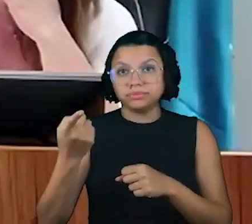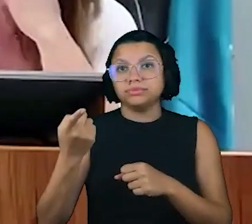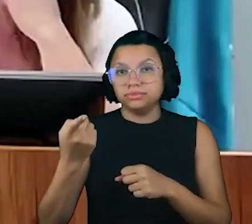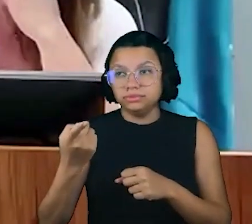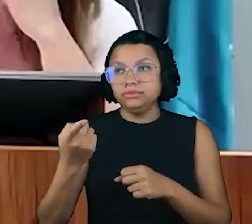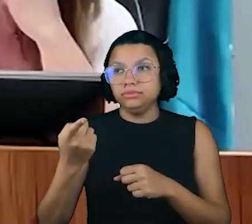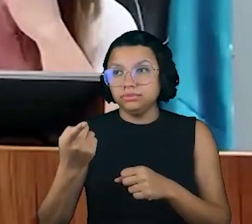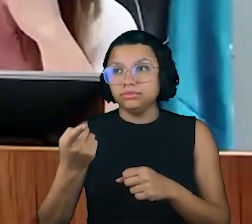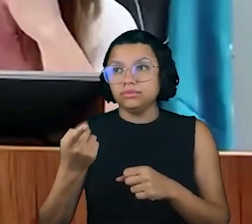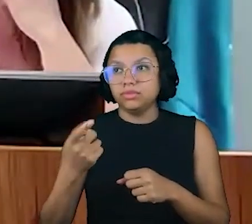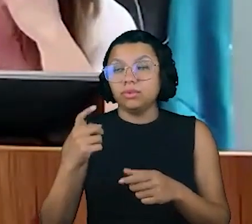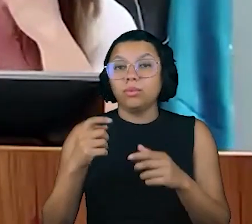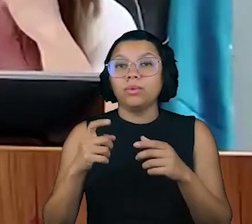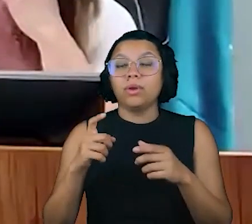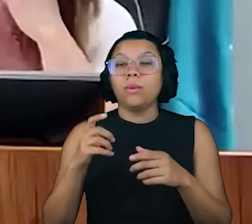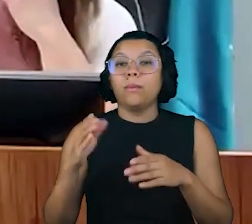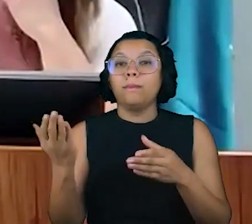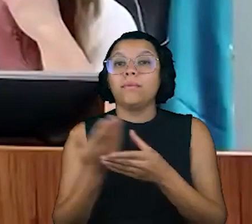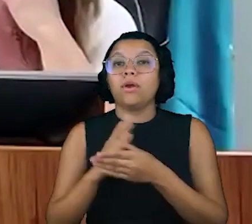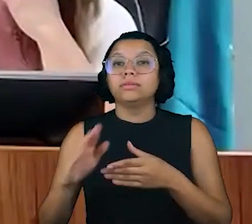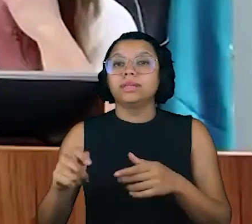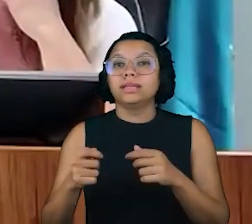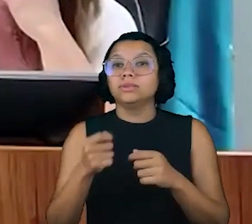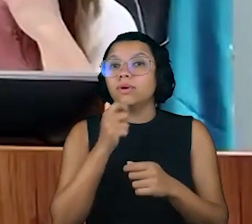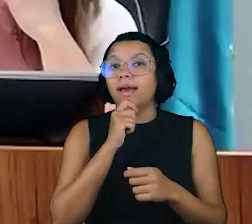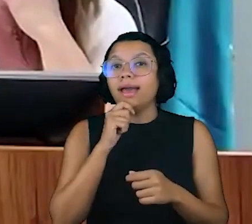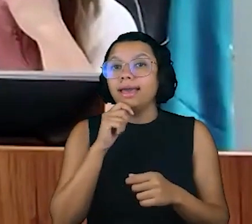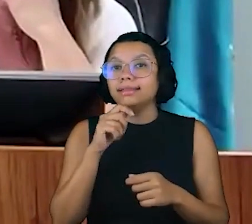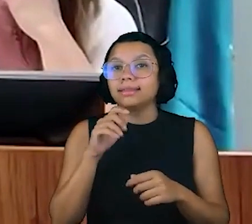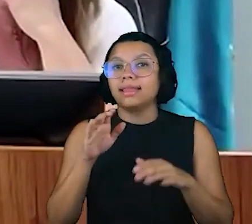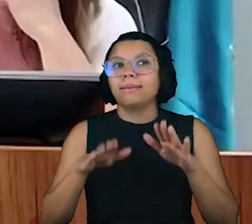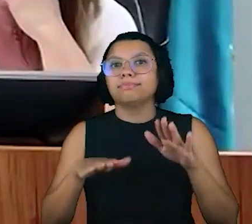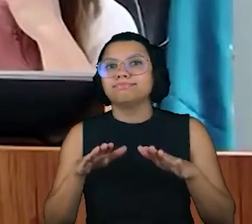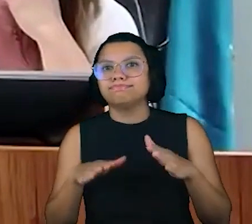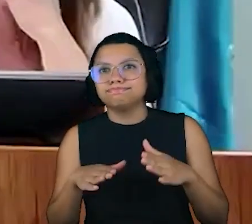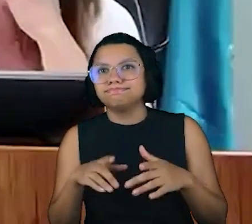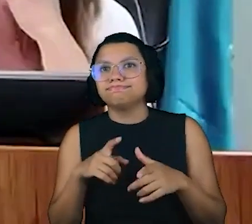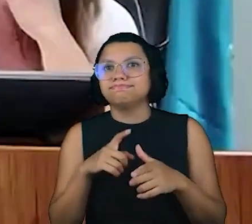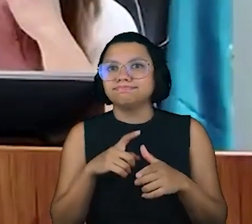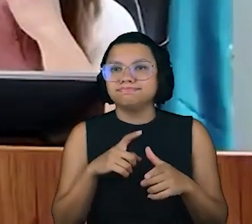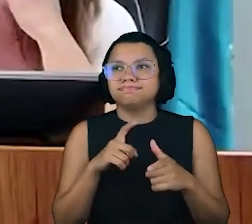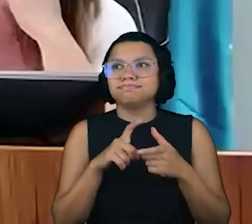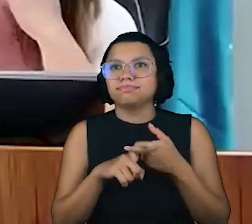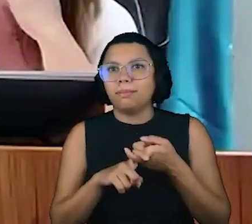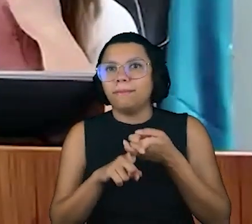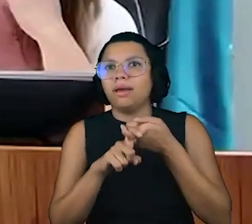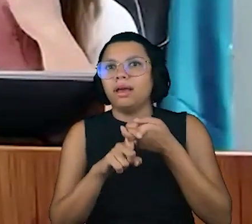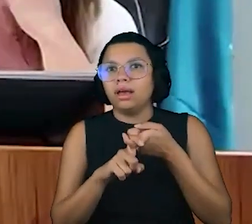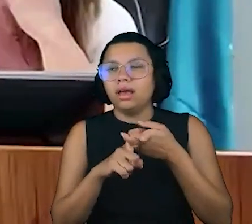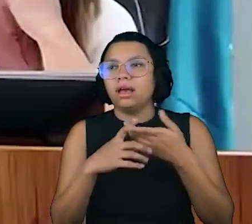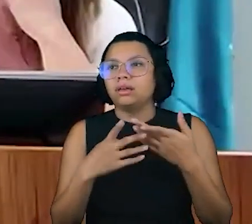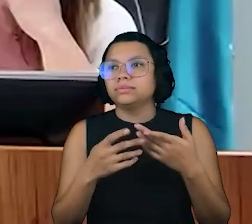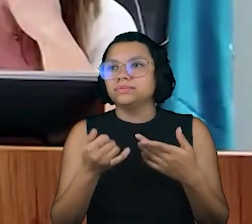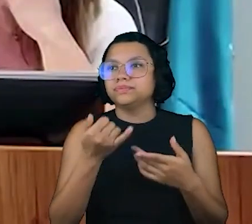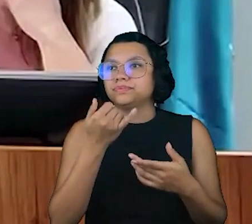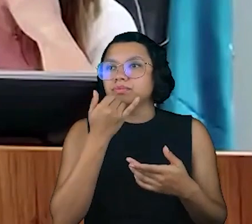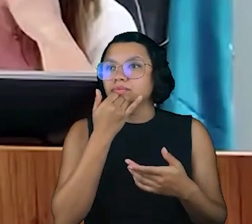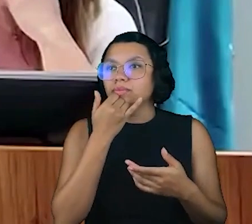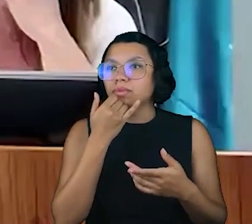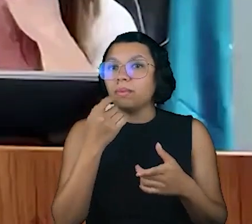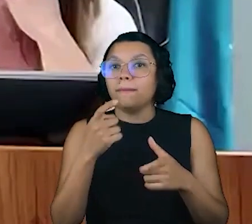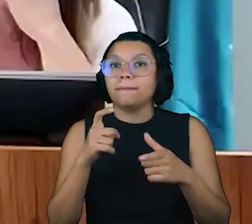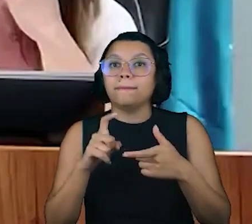aquilo gera um processo de execução fiscal. E aí vem a empresa, o administrado,